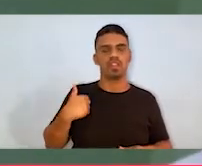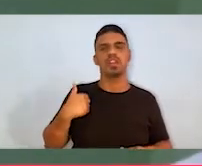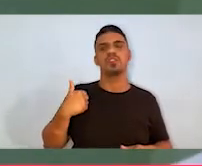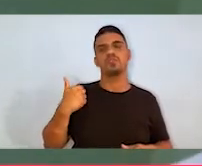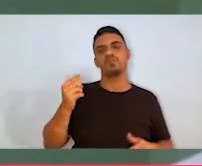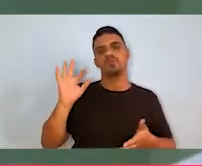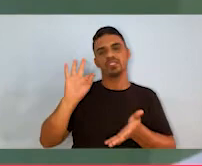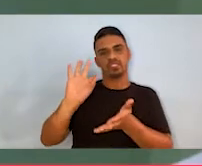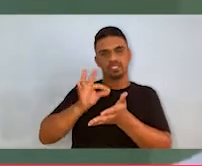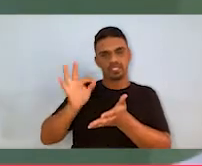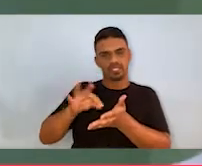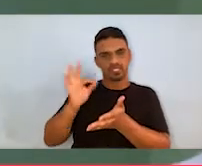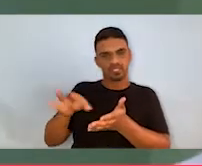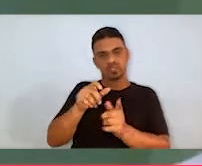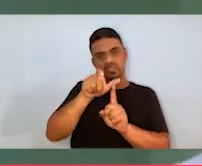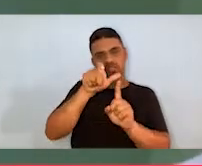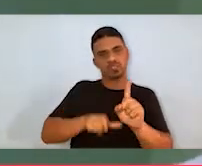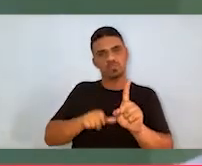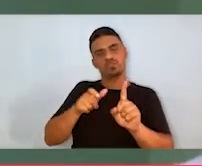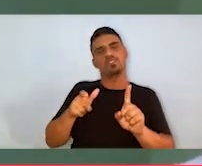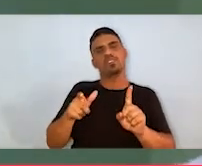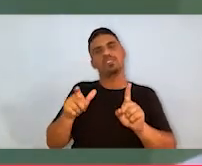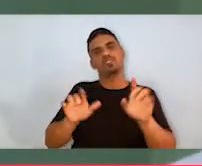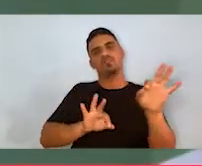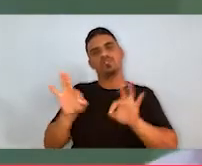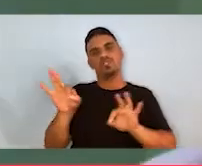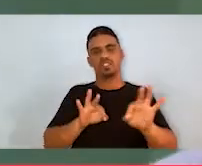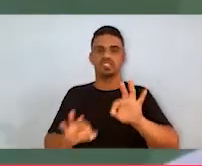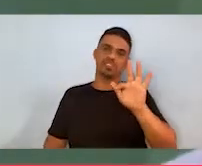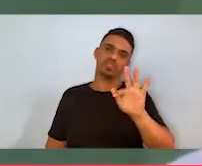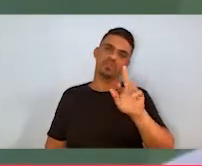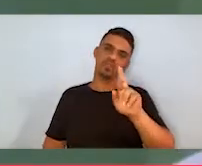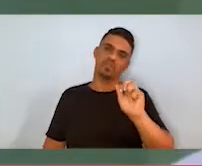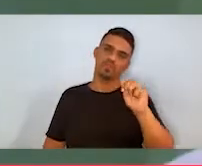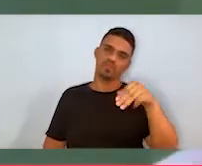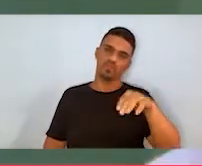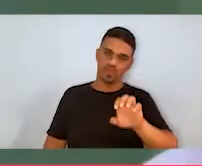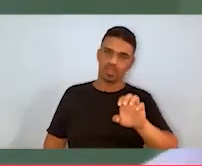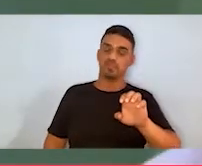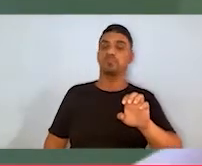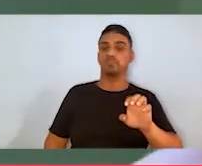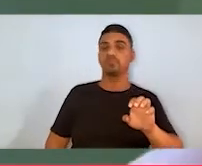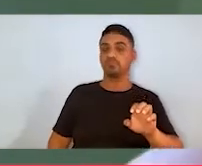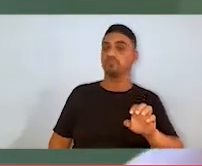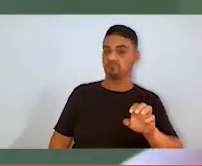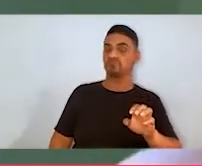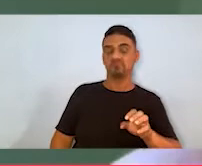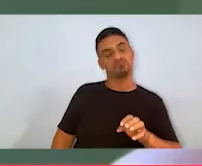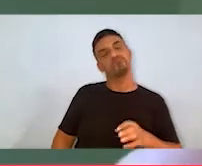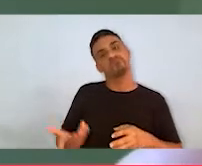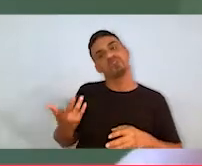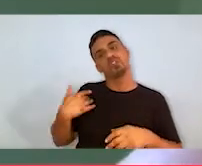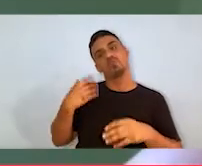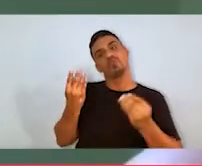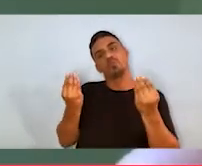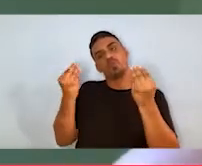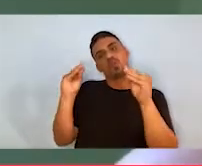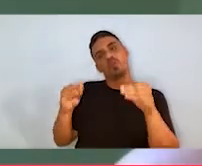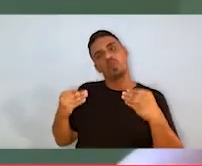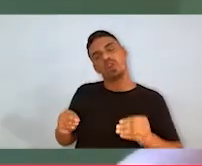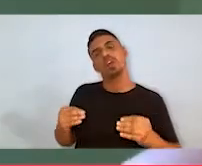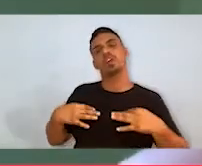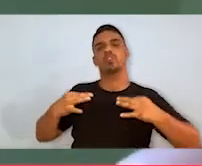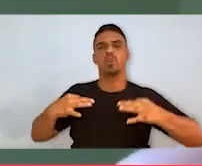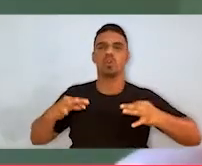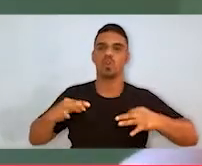fui pegando as descrições dos personagens e fui fazendo um frame padrão deles, estático, e eu fui colocando ali